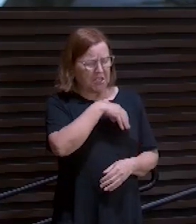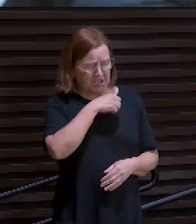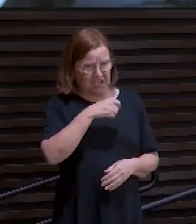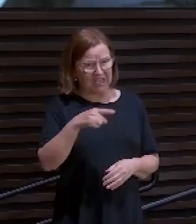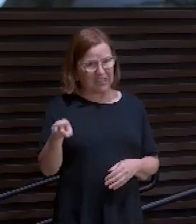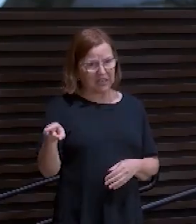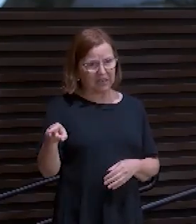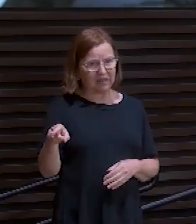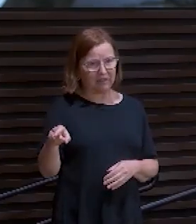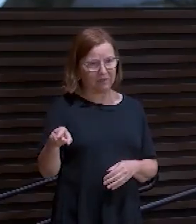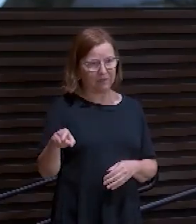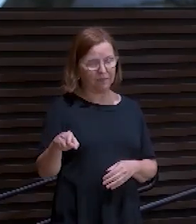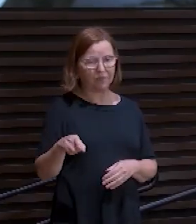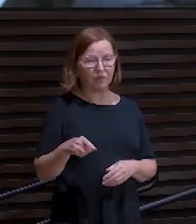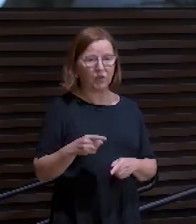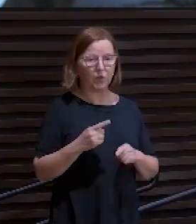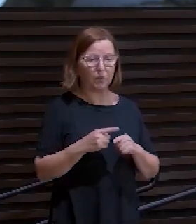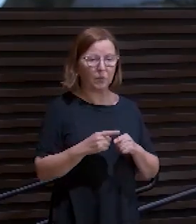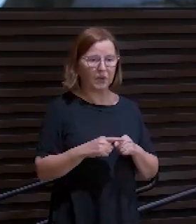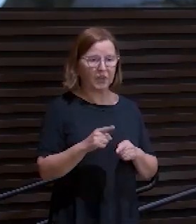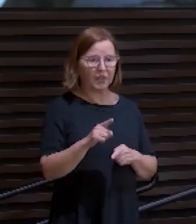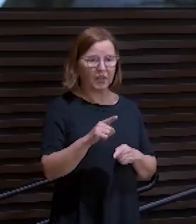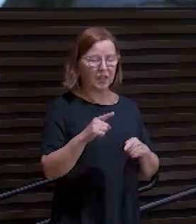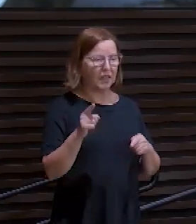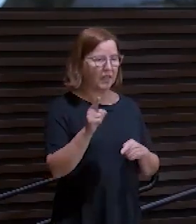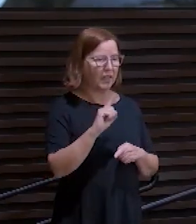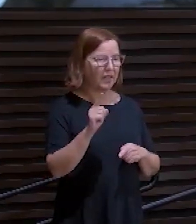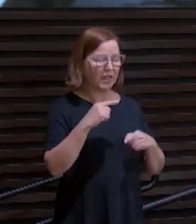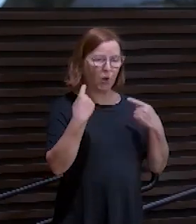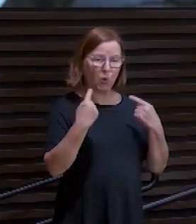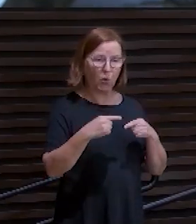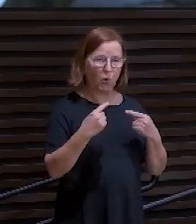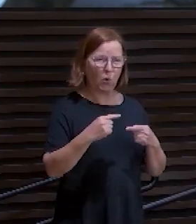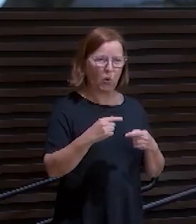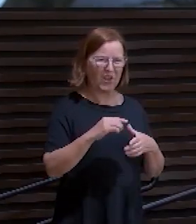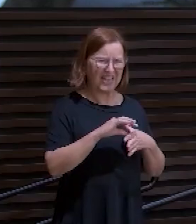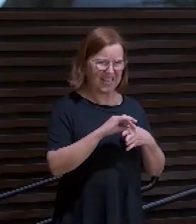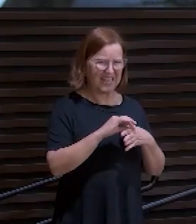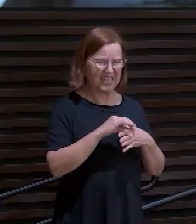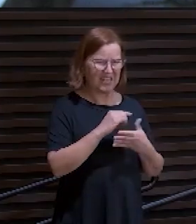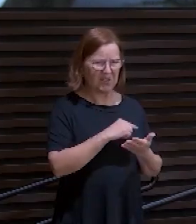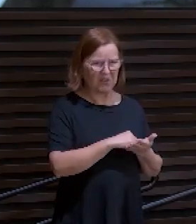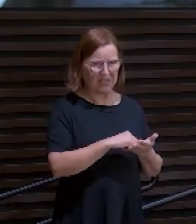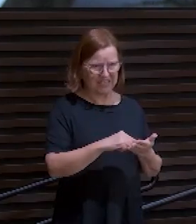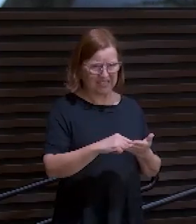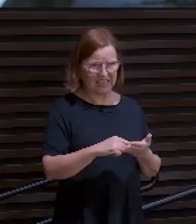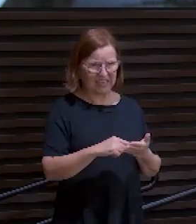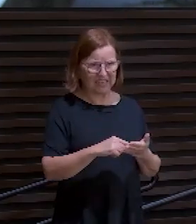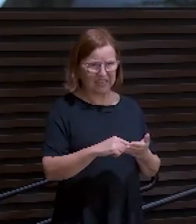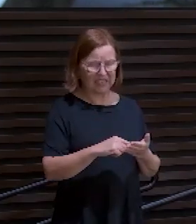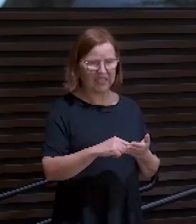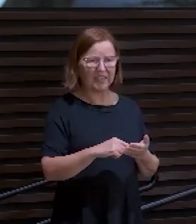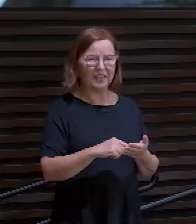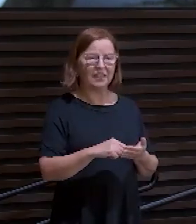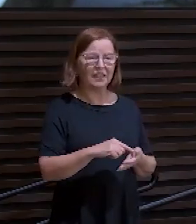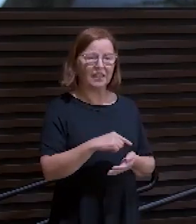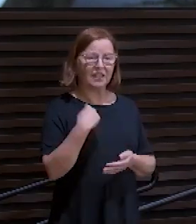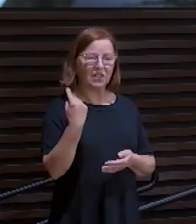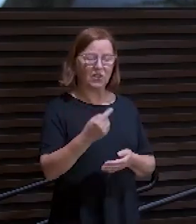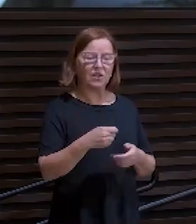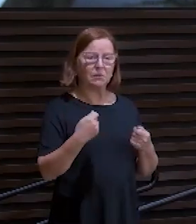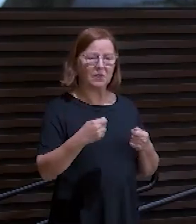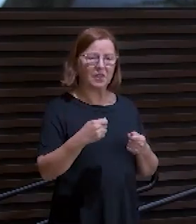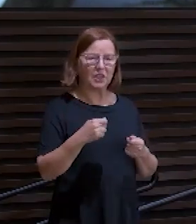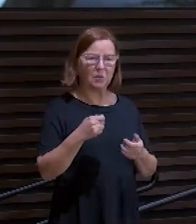mas contra principados e potestades. Foram usados pelo inimigo e acima dele por